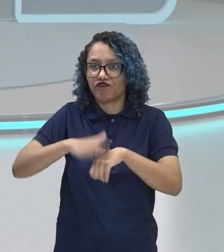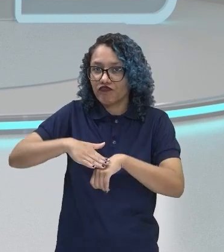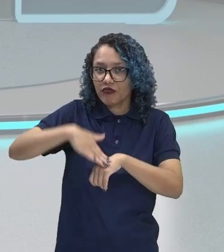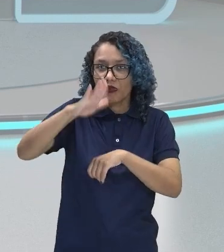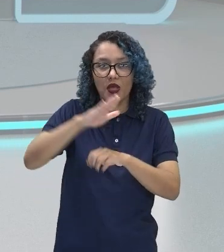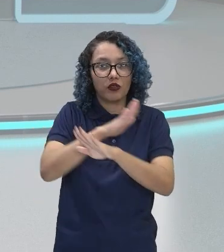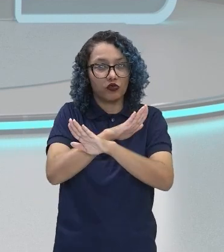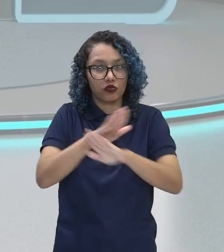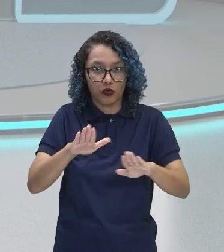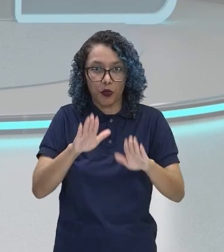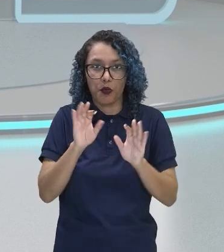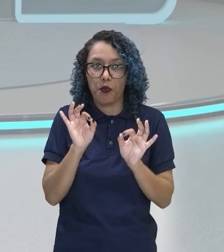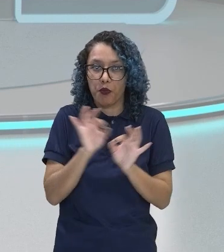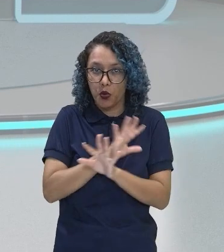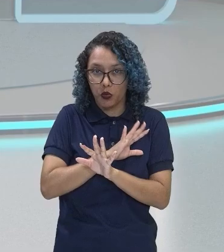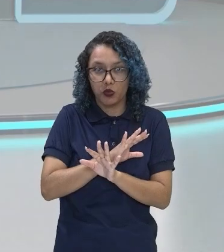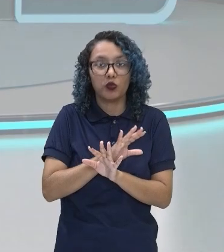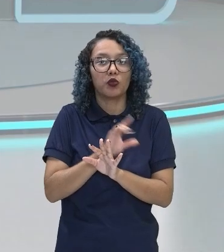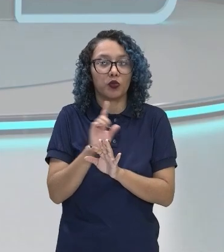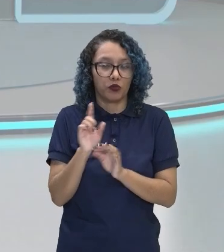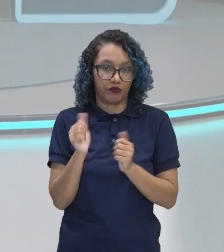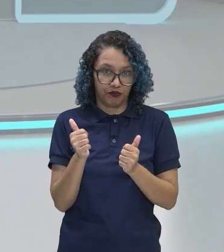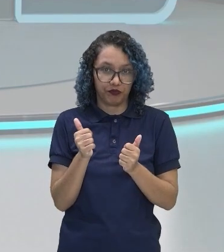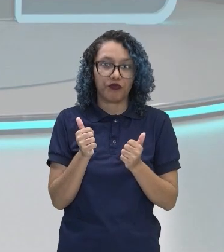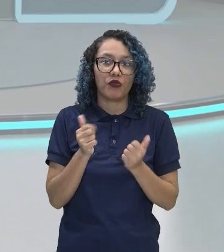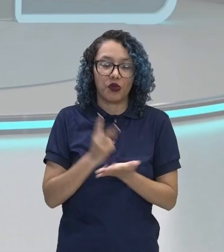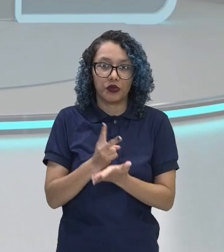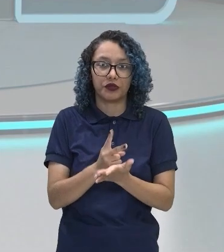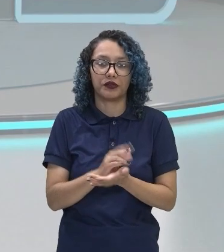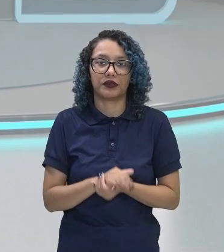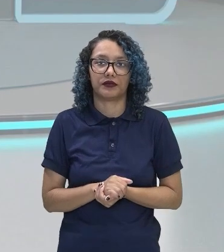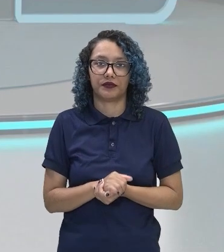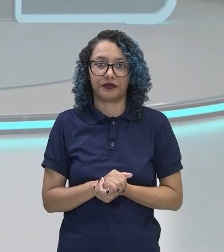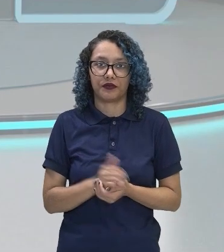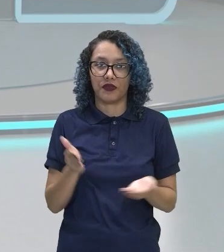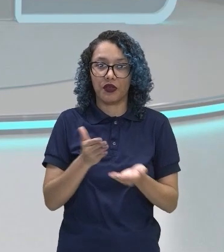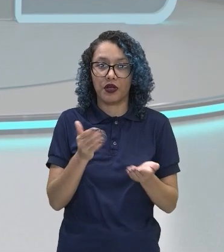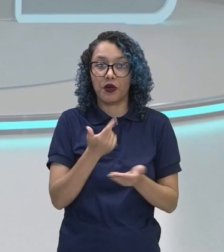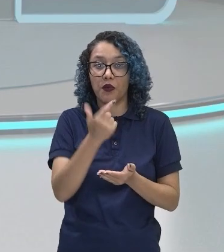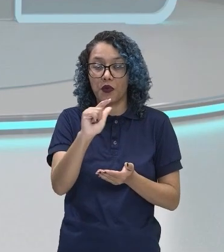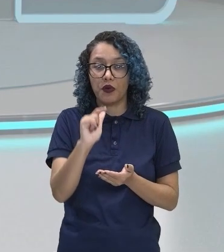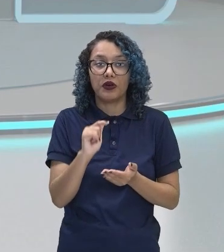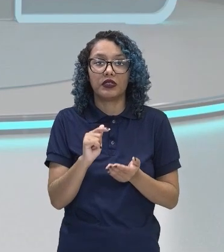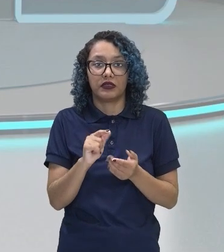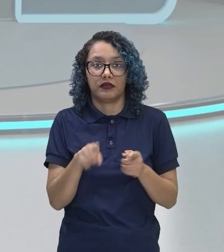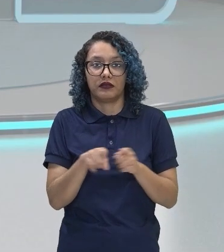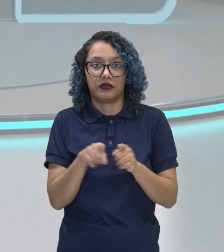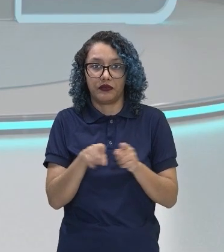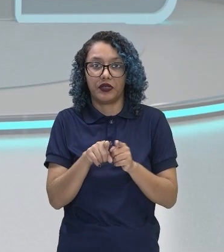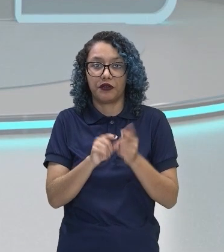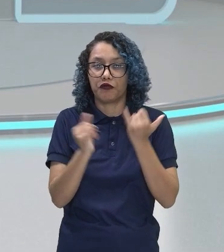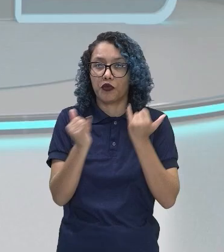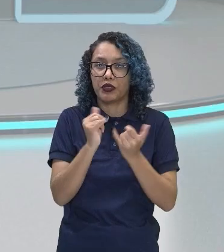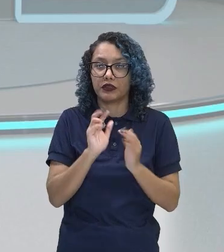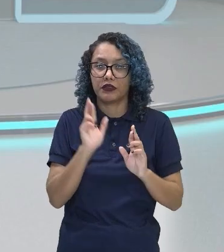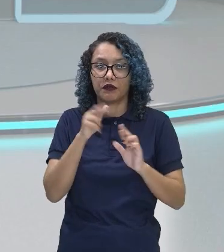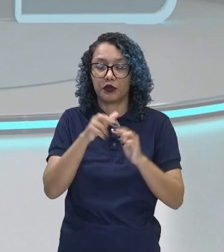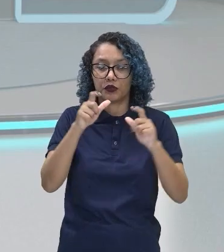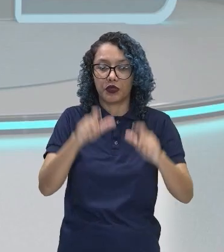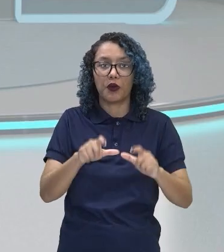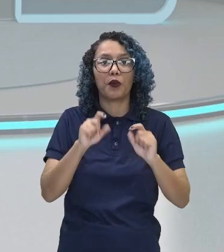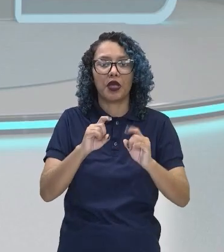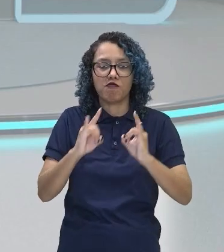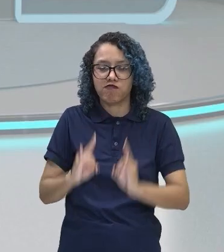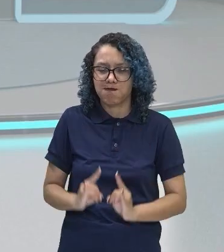tá certo? Continuando a nossa aula agora, vou mostrar para vocês uma informação aqui de um local que é o prédio mais alto do